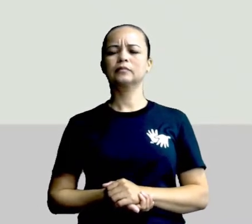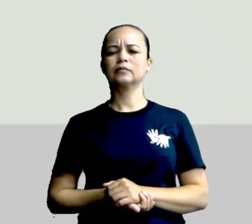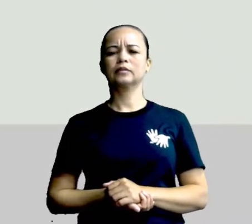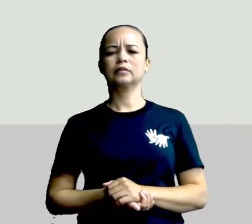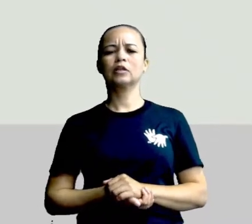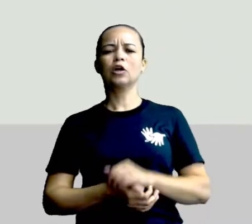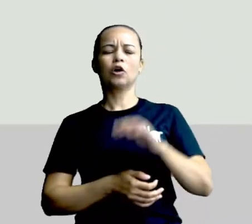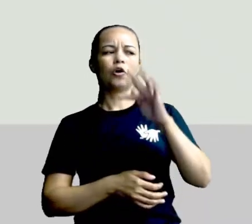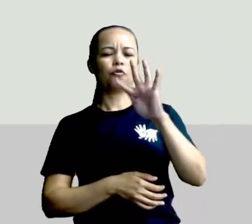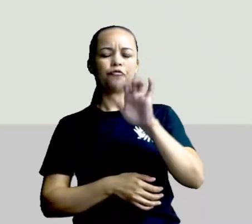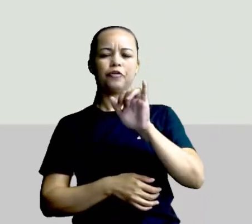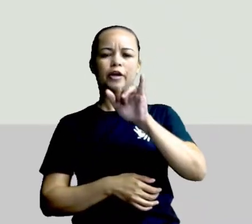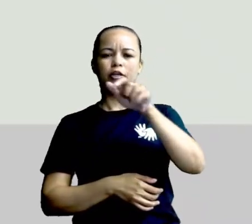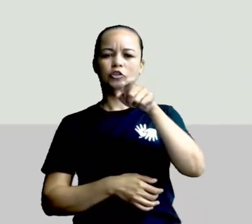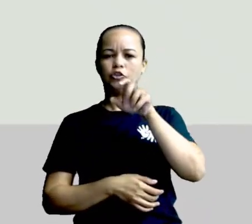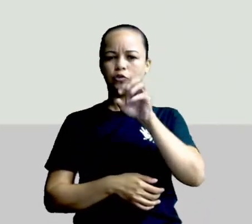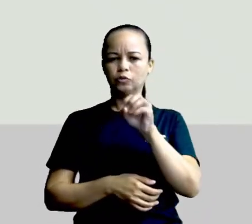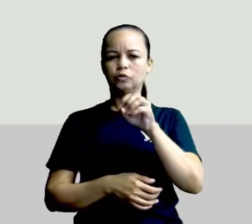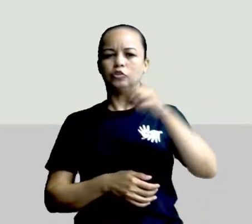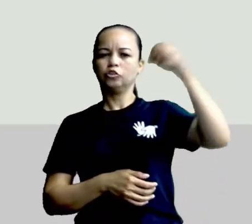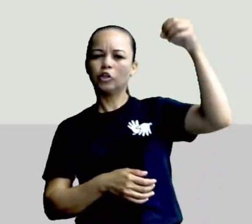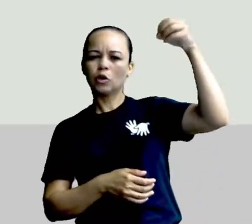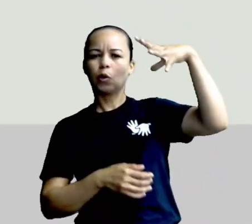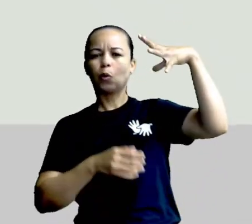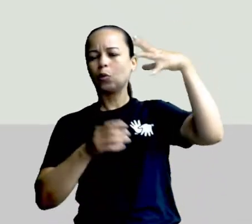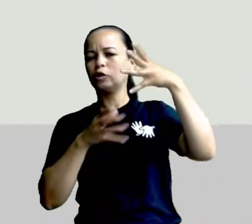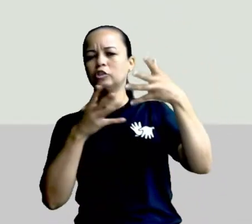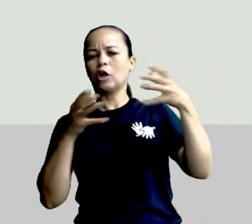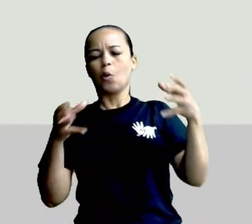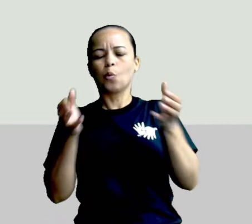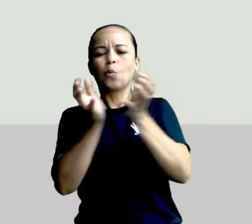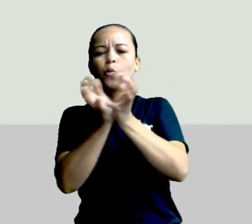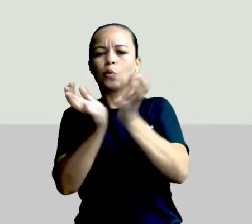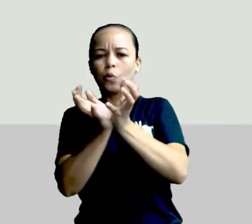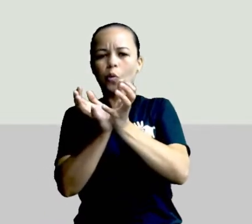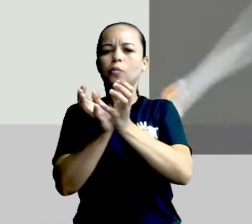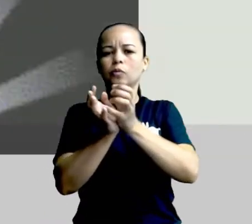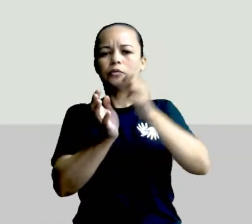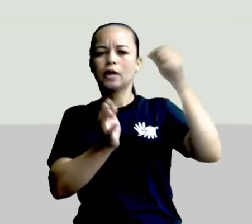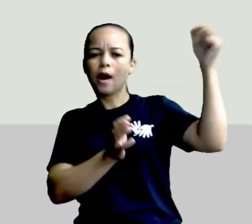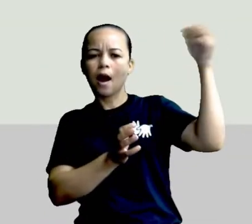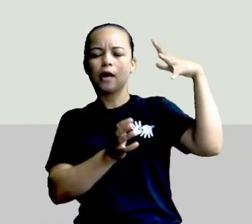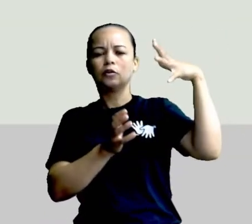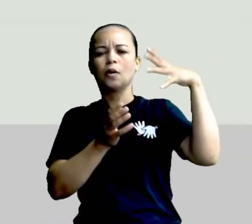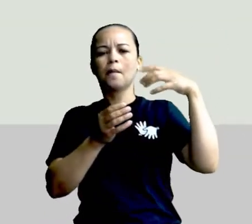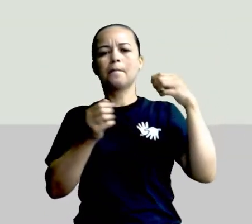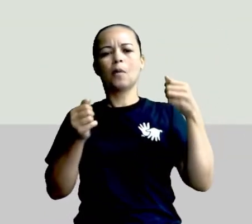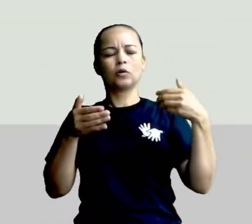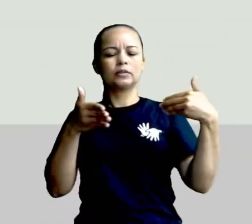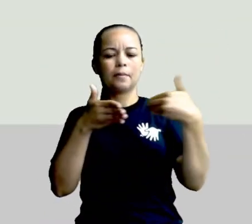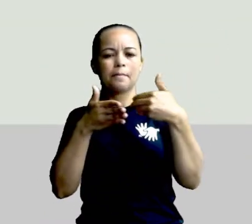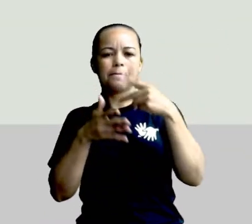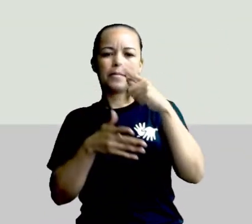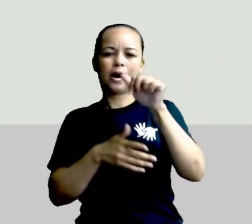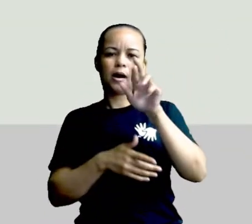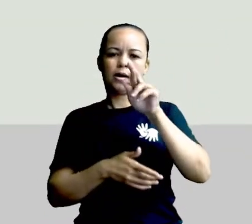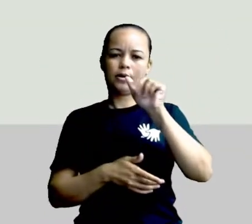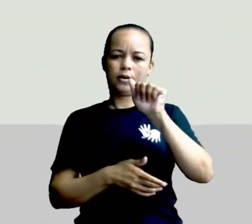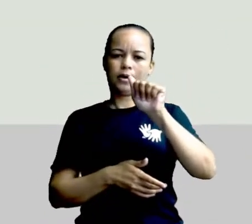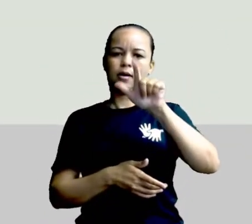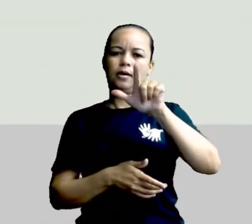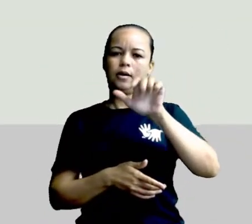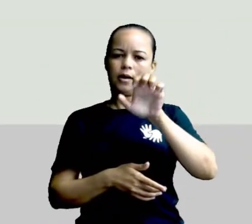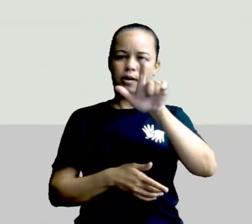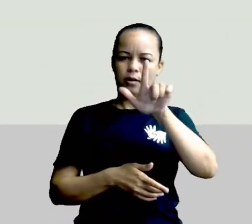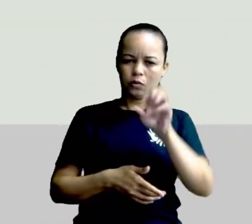E o feixe de luz, professor? O que é? É um conjunto de raio de luz. Ele pode ser paralelo, tá?